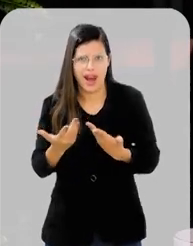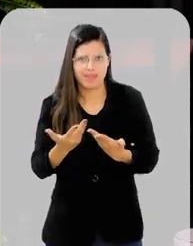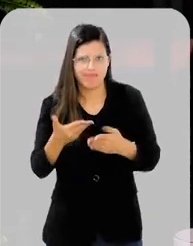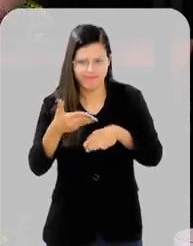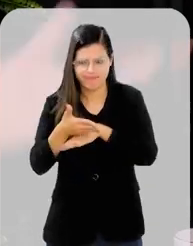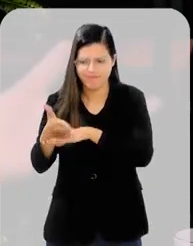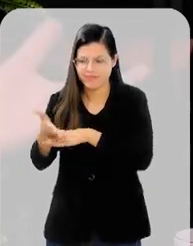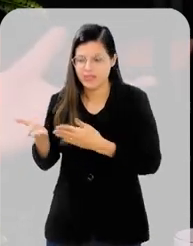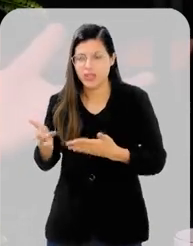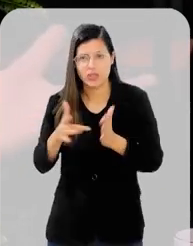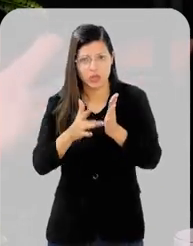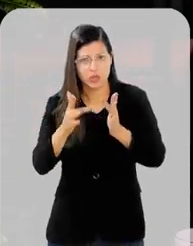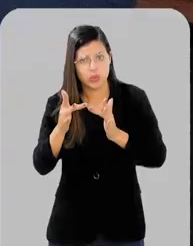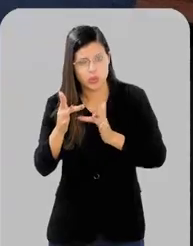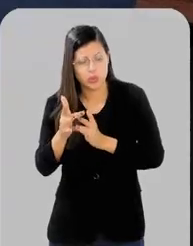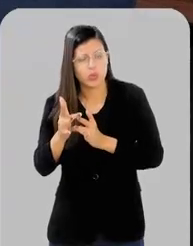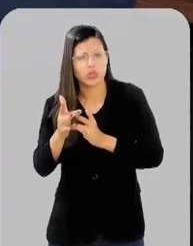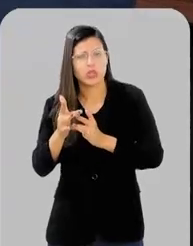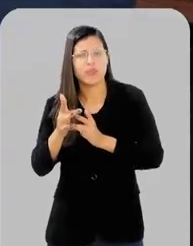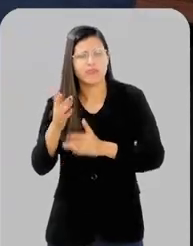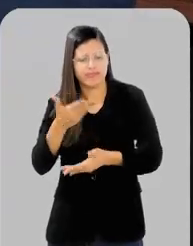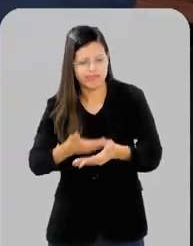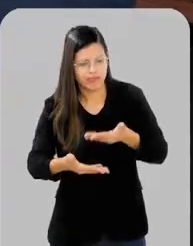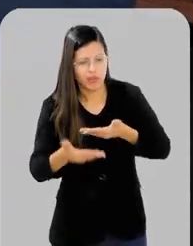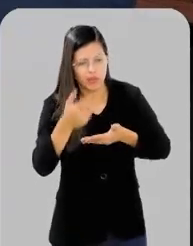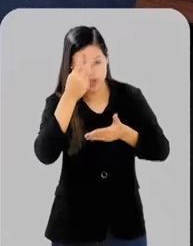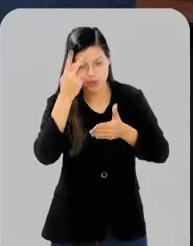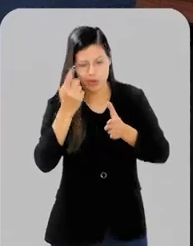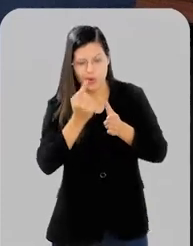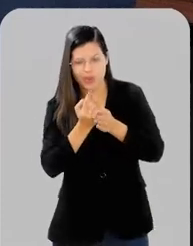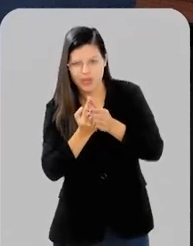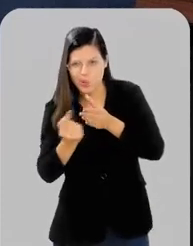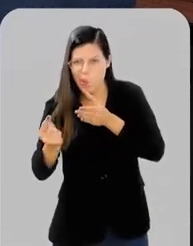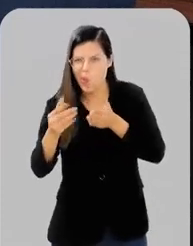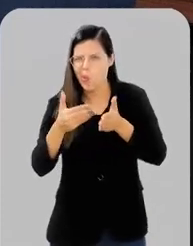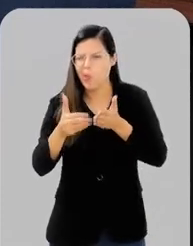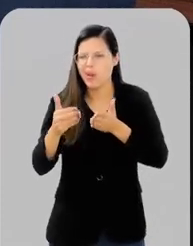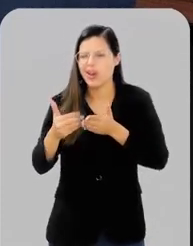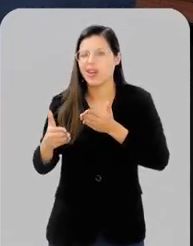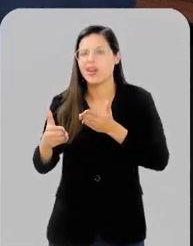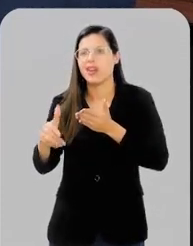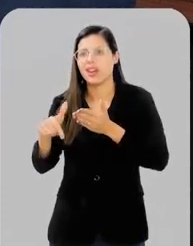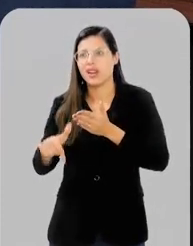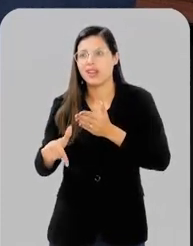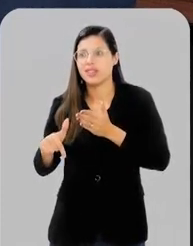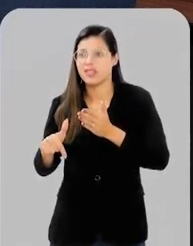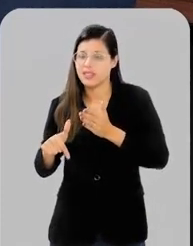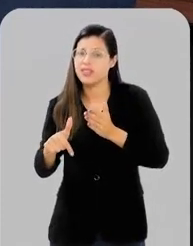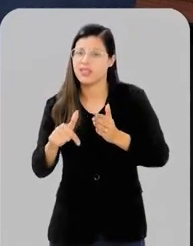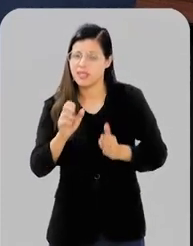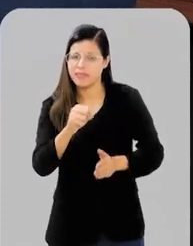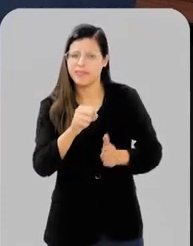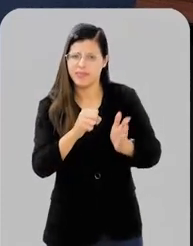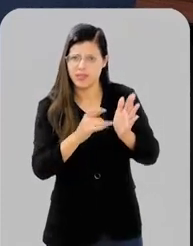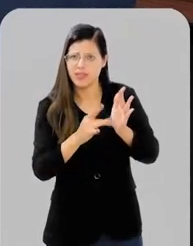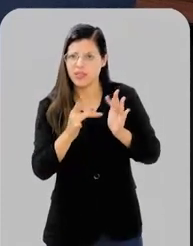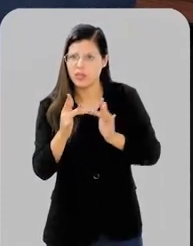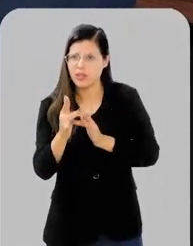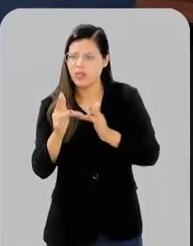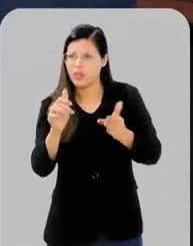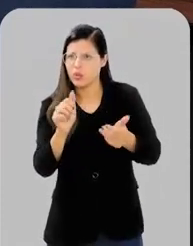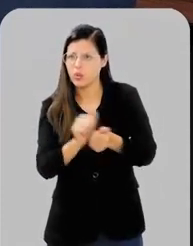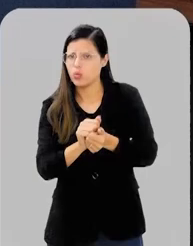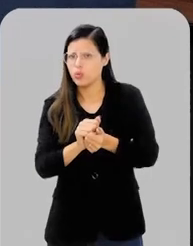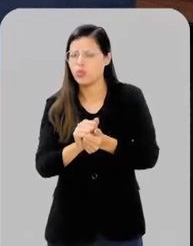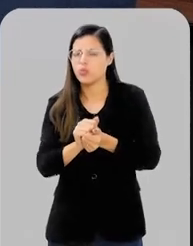no meio daqueles que estavam que eram os renegados os excluídos eraa lá que ele estavam era ali que ele estav e que eram contra ele e e veja e eu